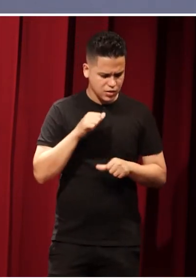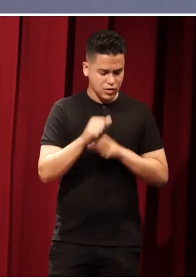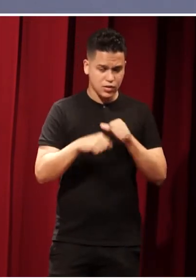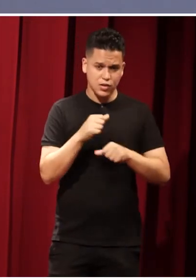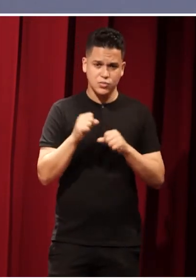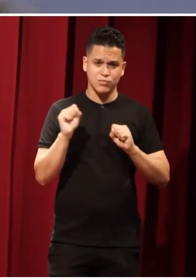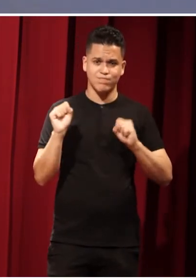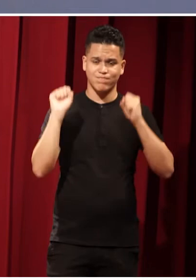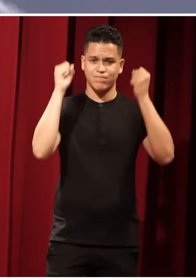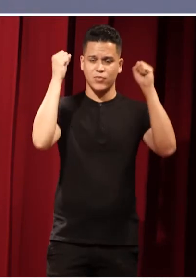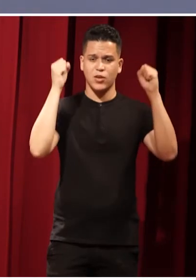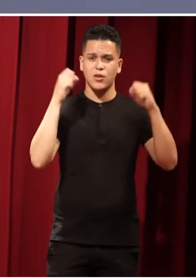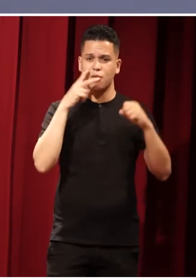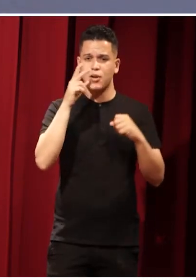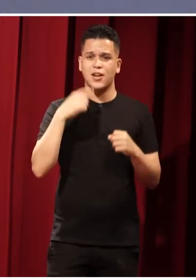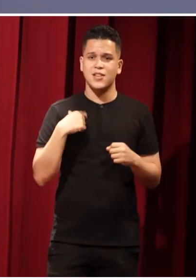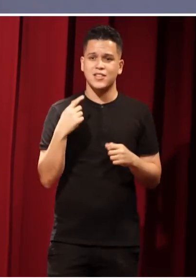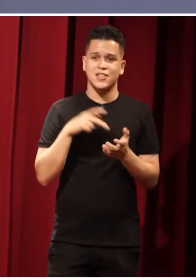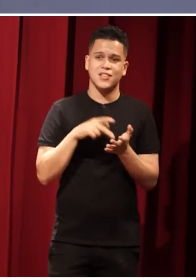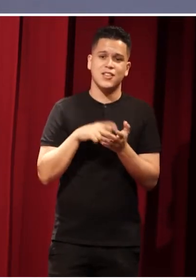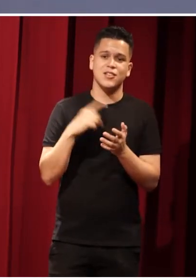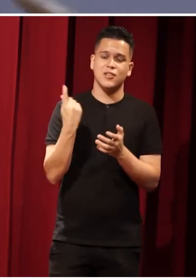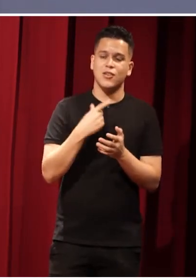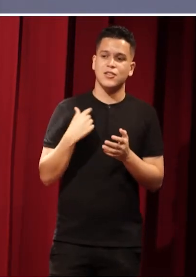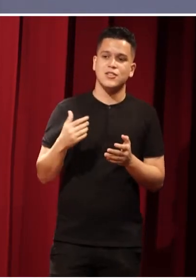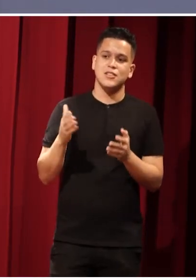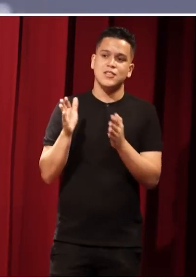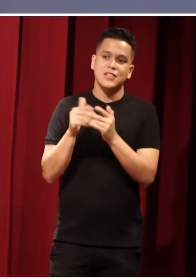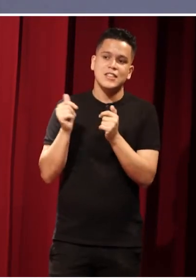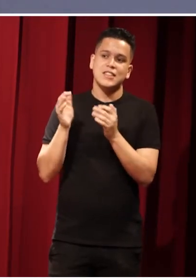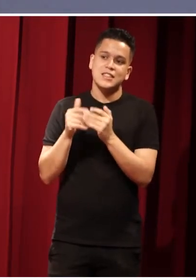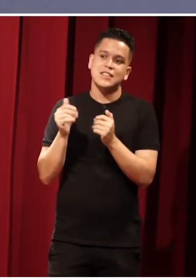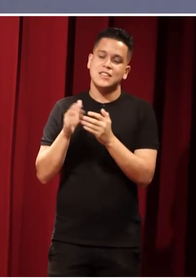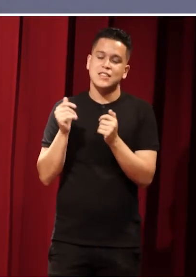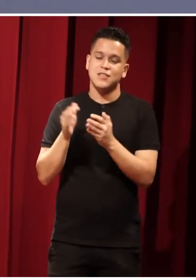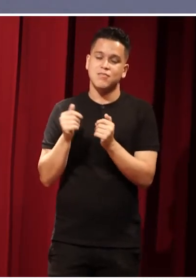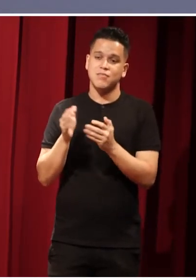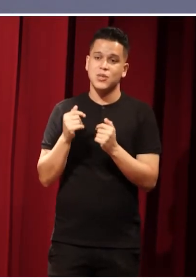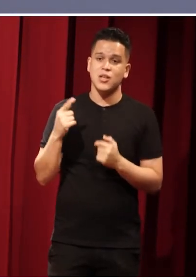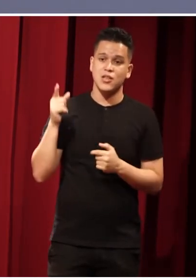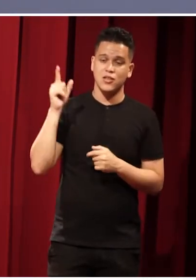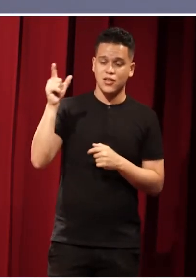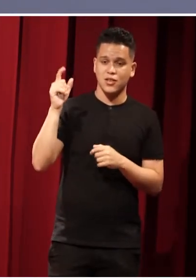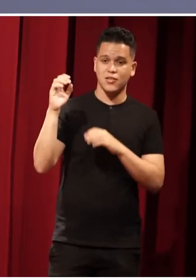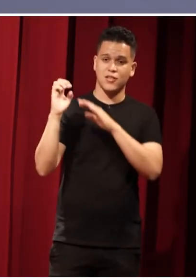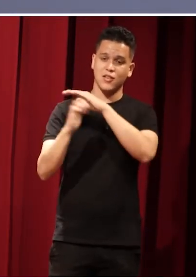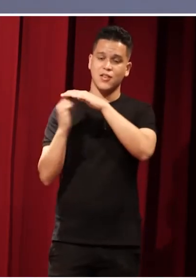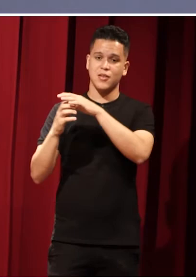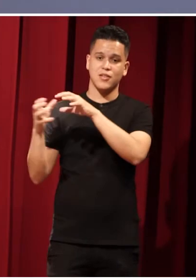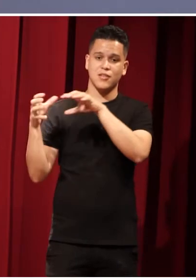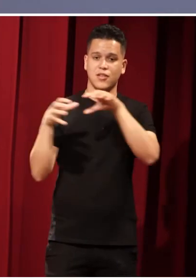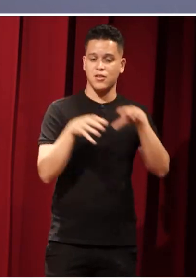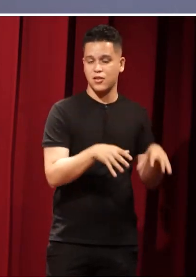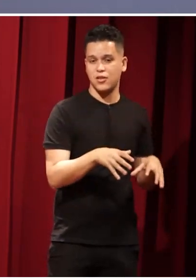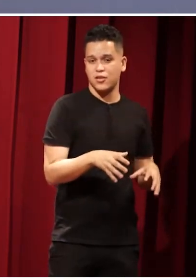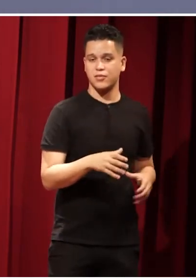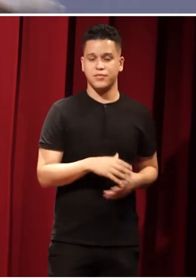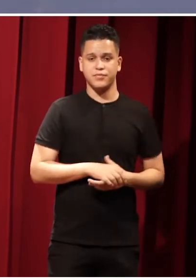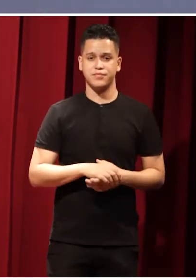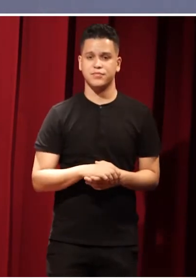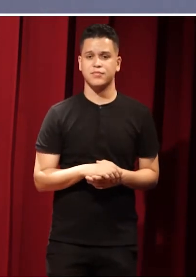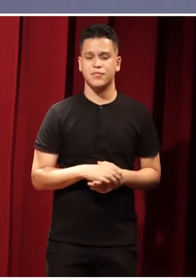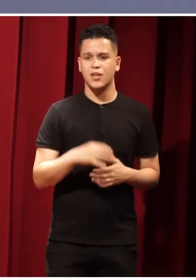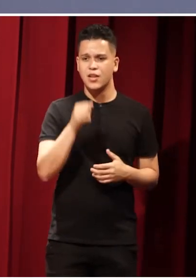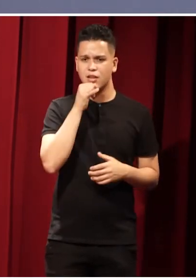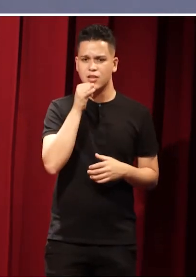está chamando a atenção para uma demanda maior por mineração de metais específicos. Às vezes a gente esquece um pouco disso. Vi